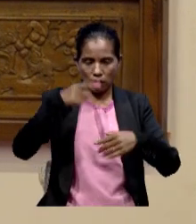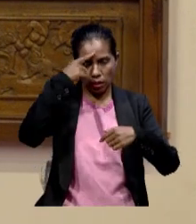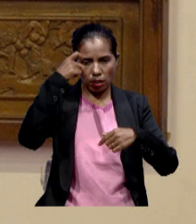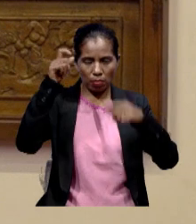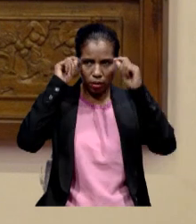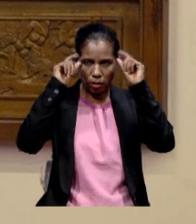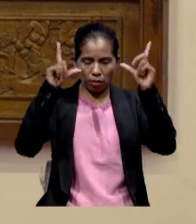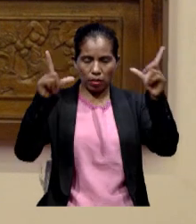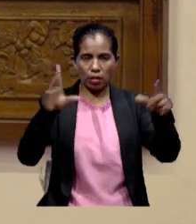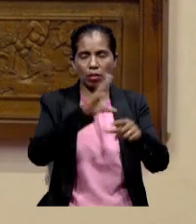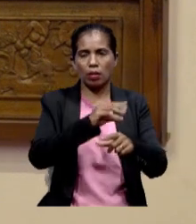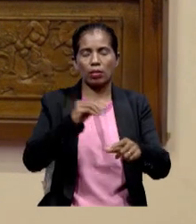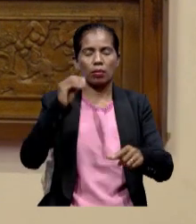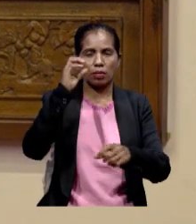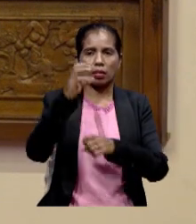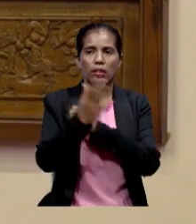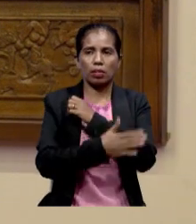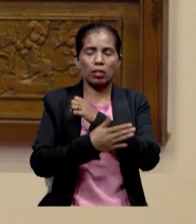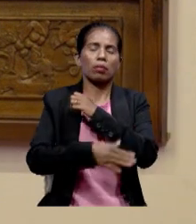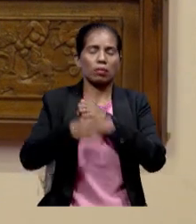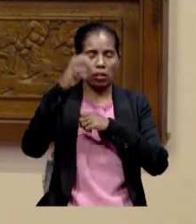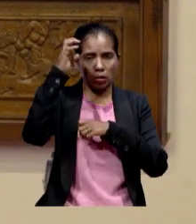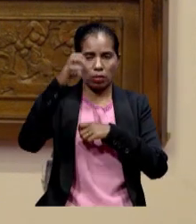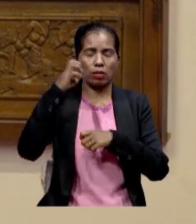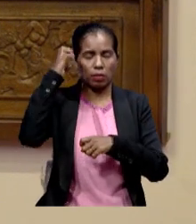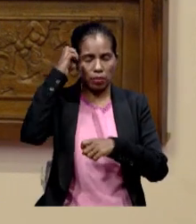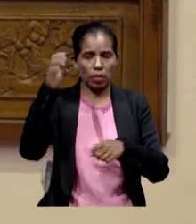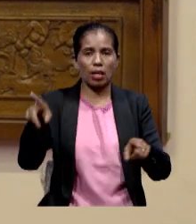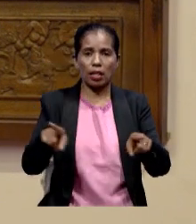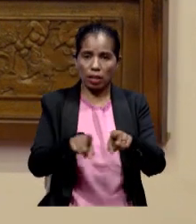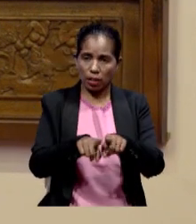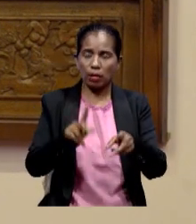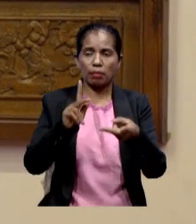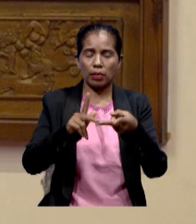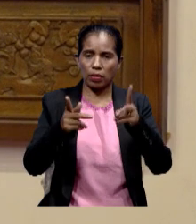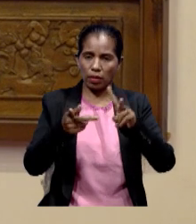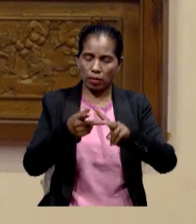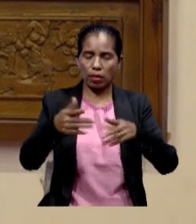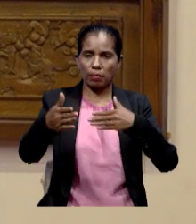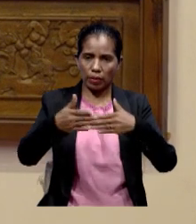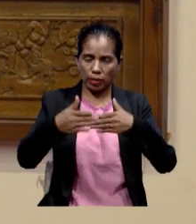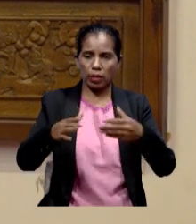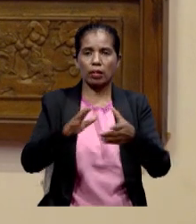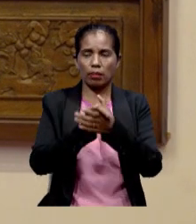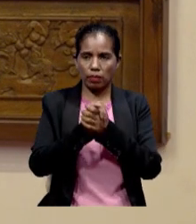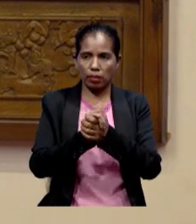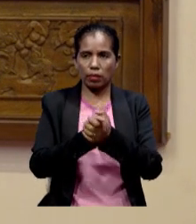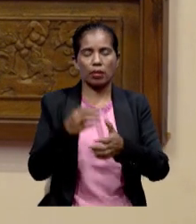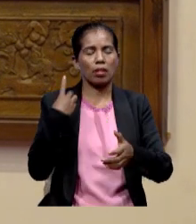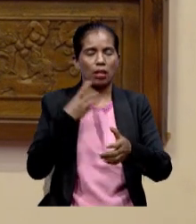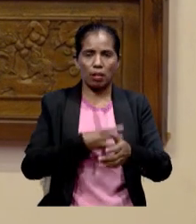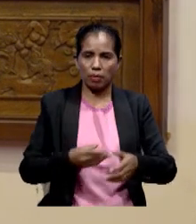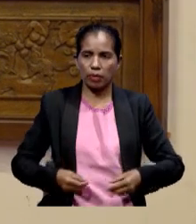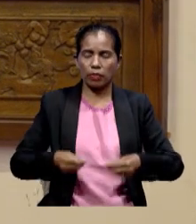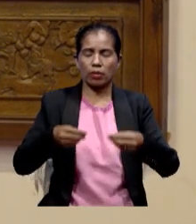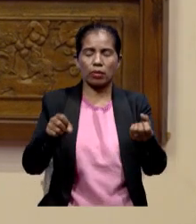no União Europeia, sai una parceru nebe desic no metin liu. A mi continua fornece apoio liu